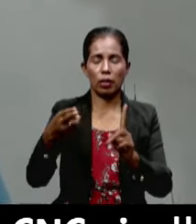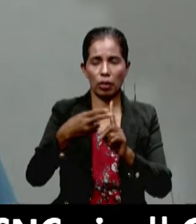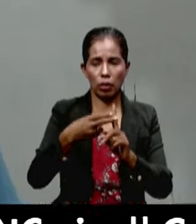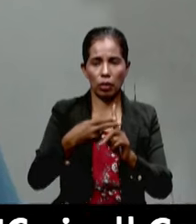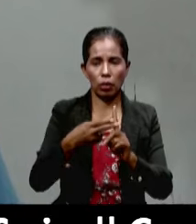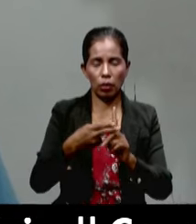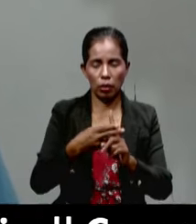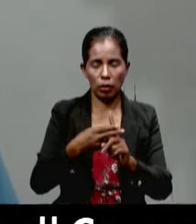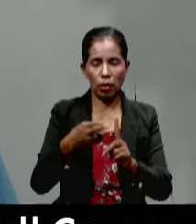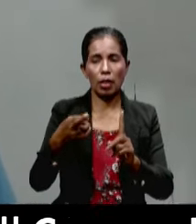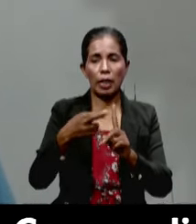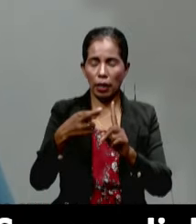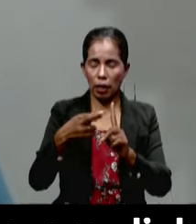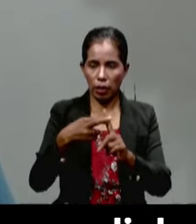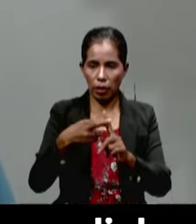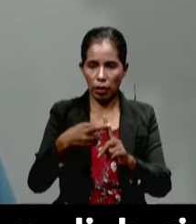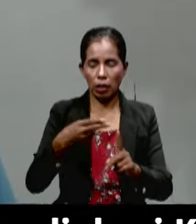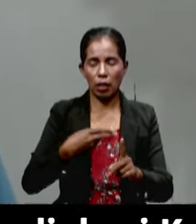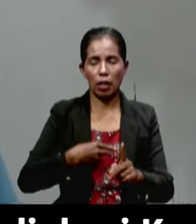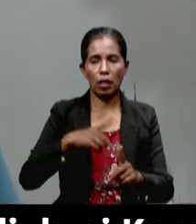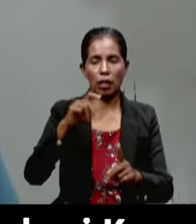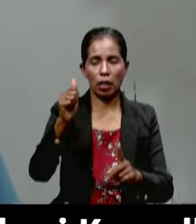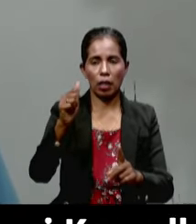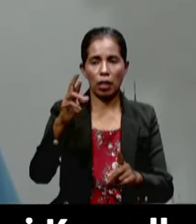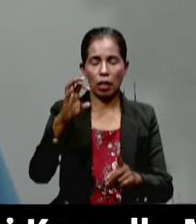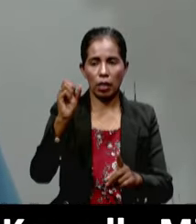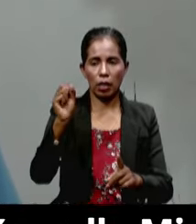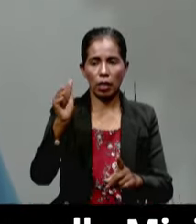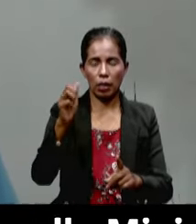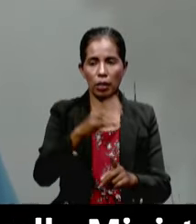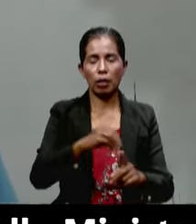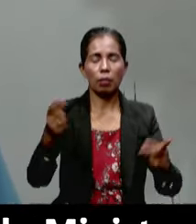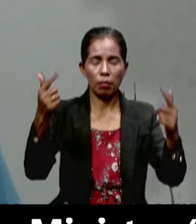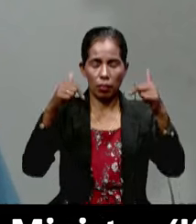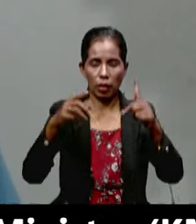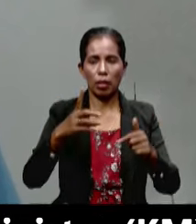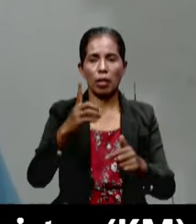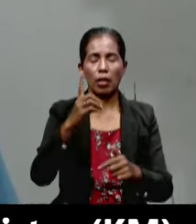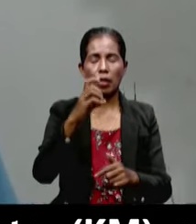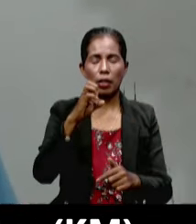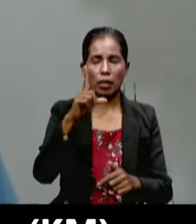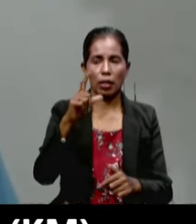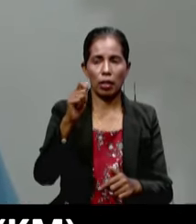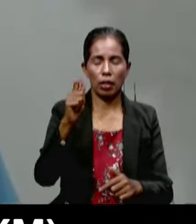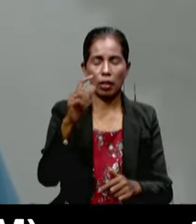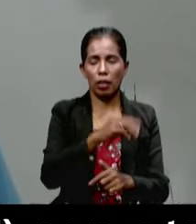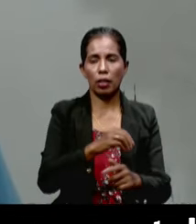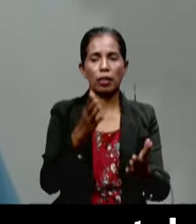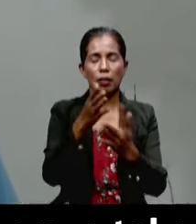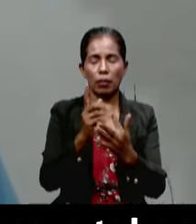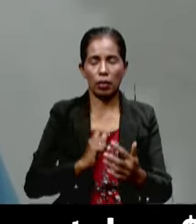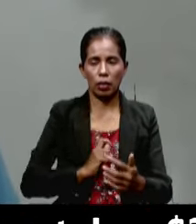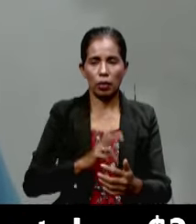ya Halilara, Umaya Delta, nabato tamato ay tashtu na